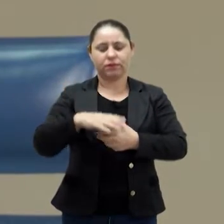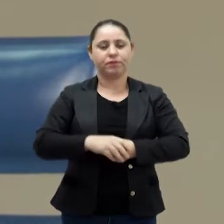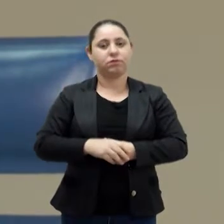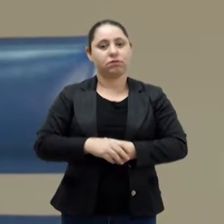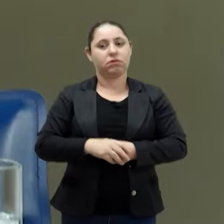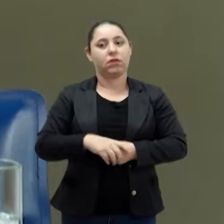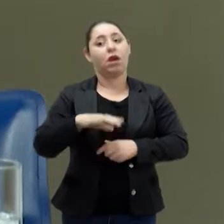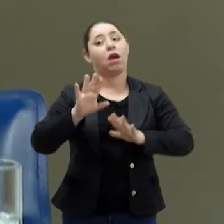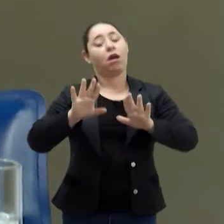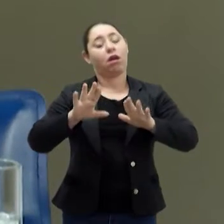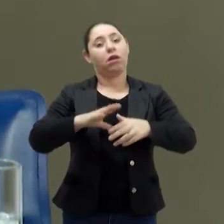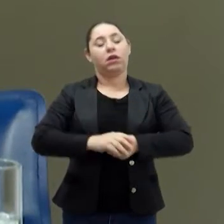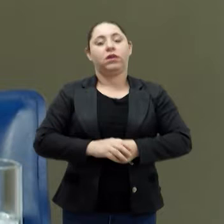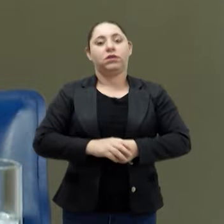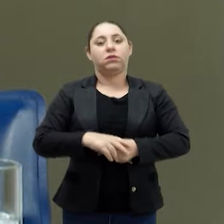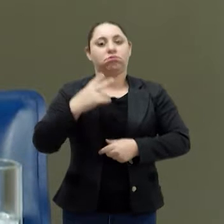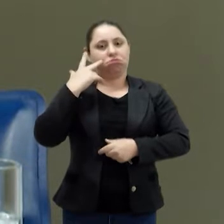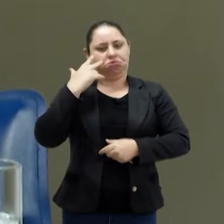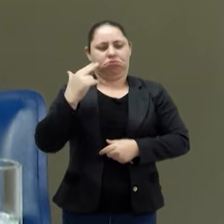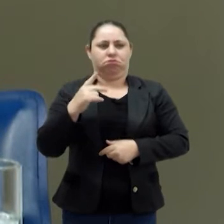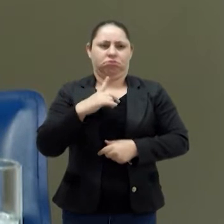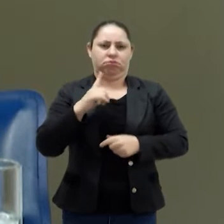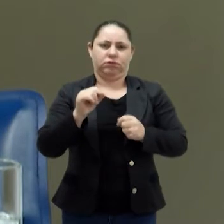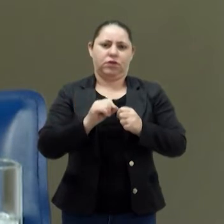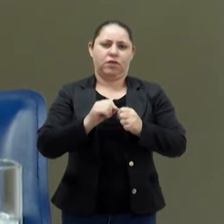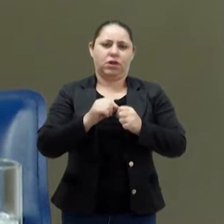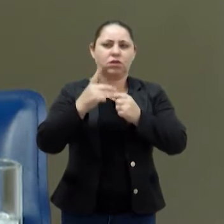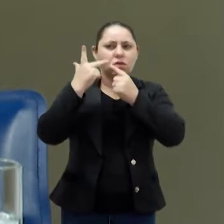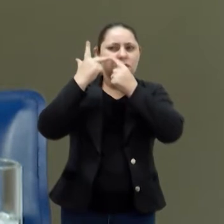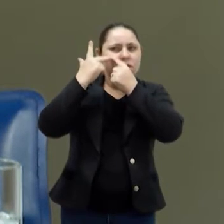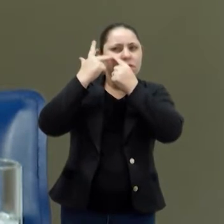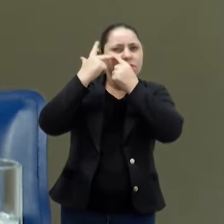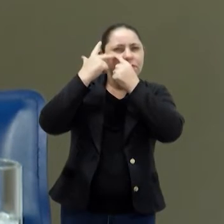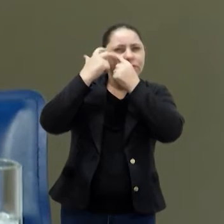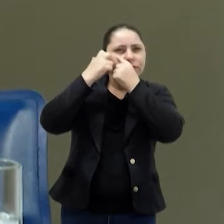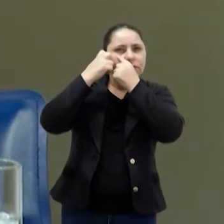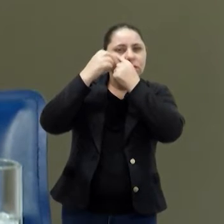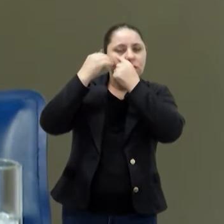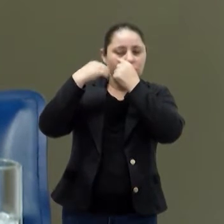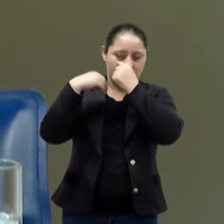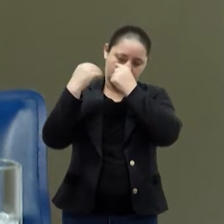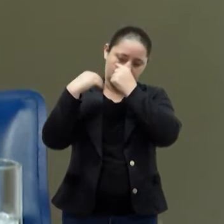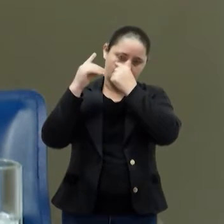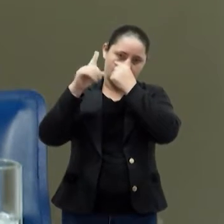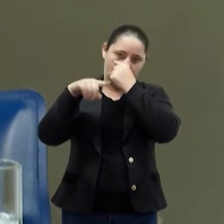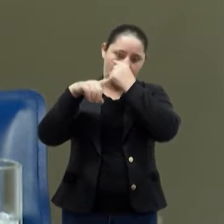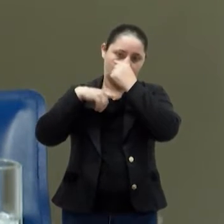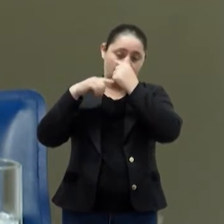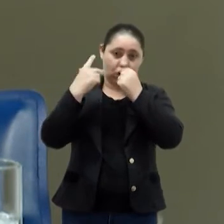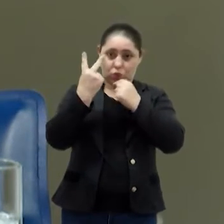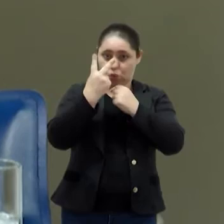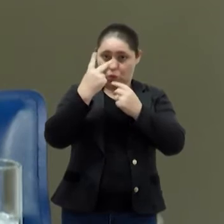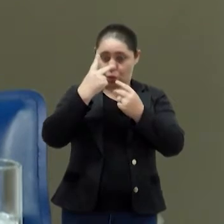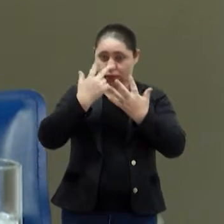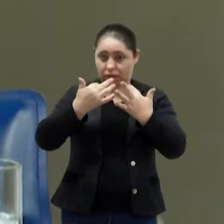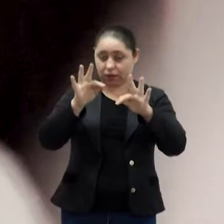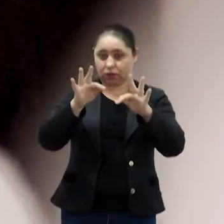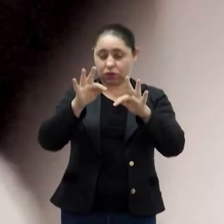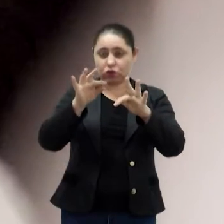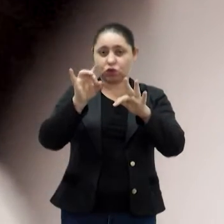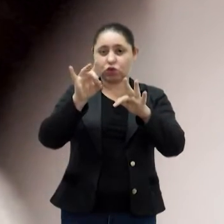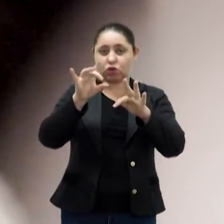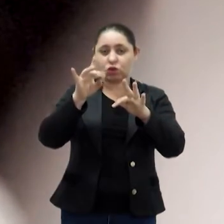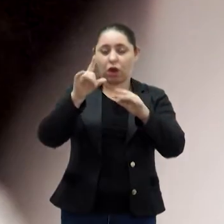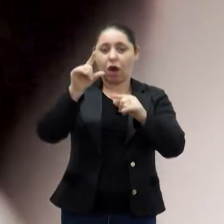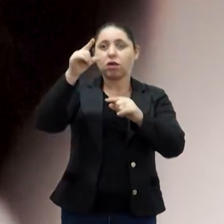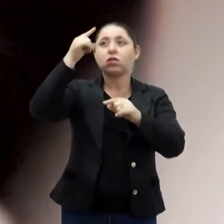dor? Normalmente a gente faz com anestesia local, aí você tem duas técnicas, uma que você só